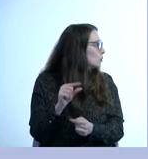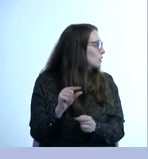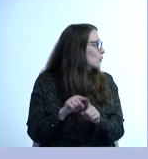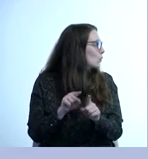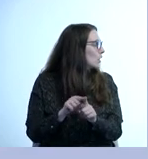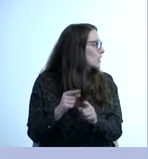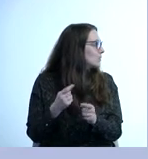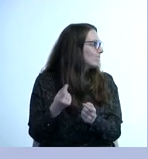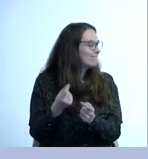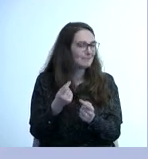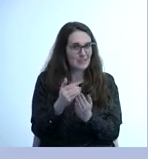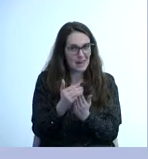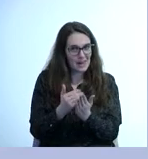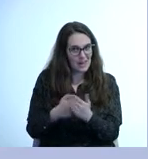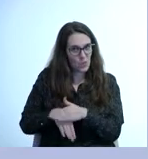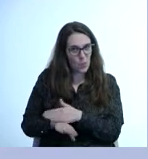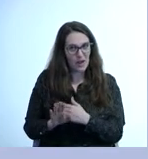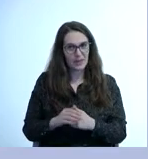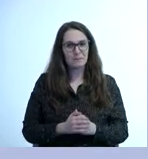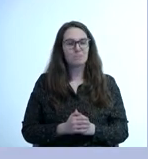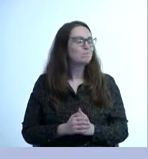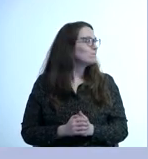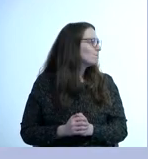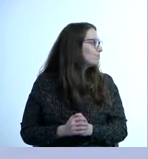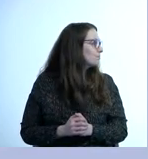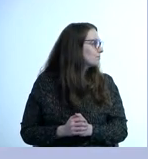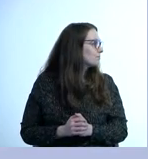uma pequena cábula, não é?